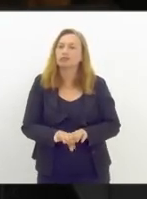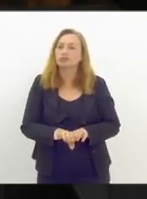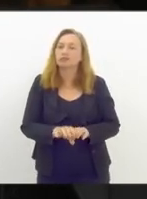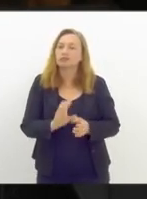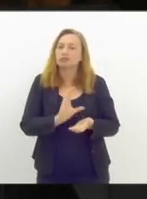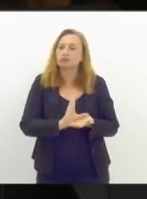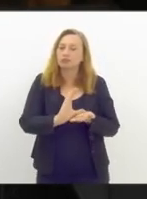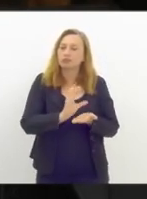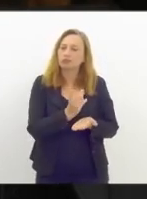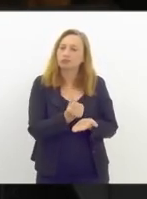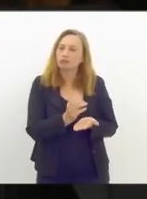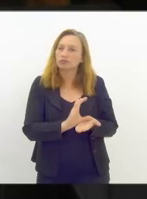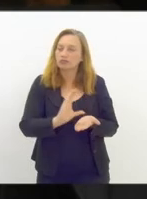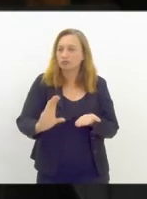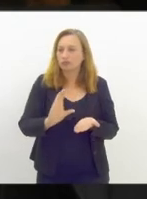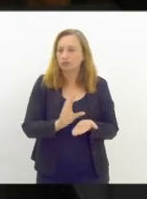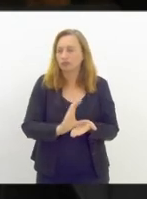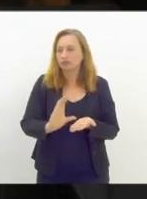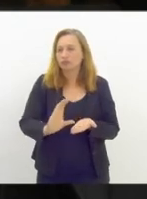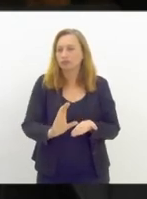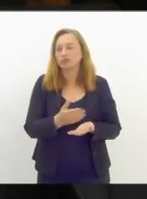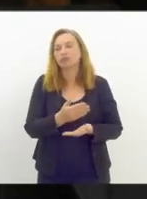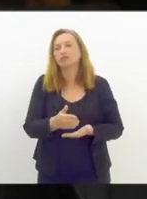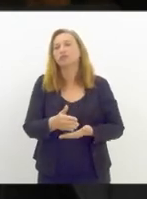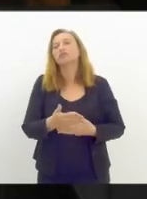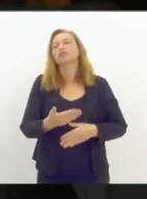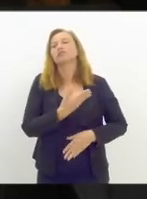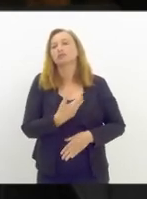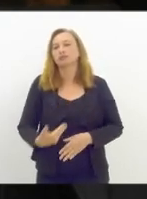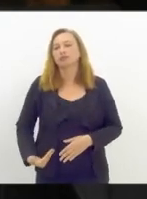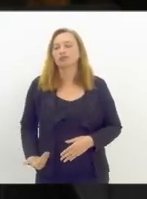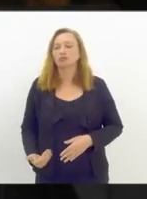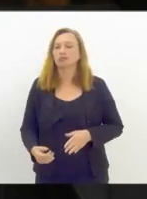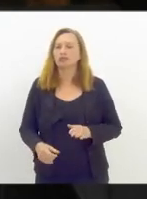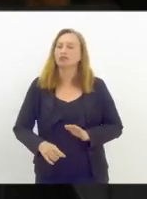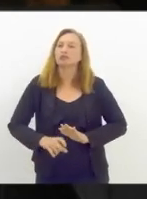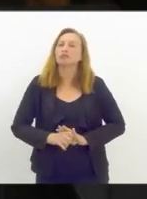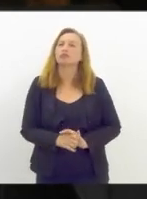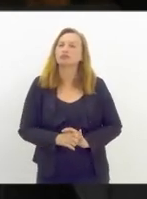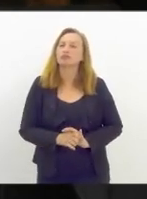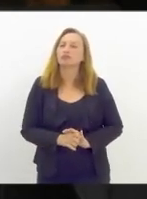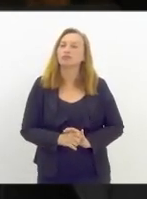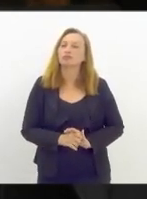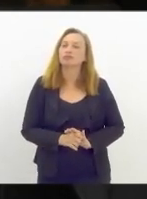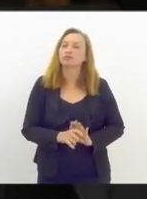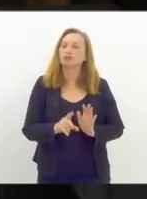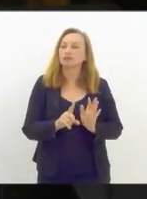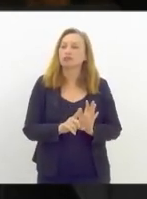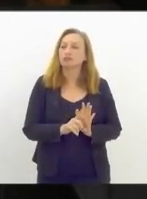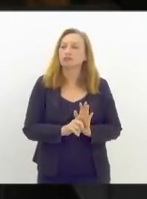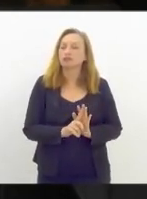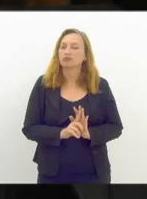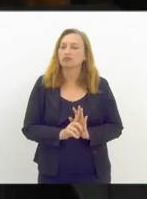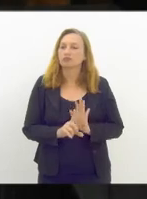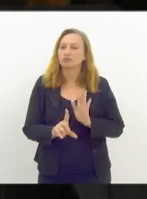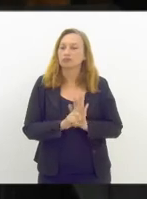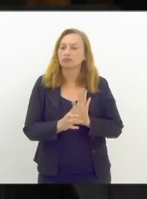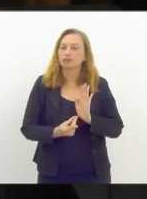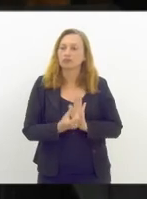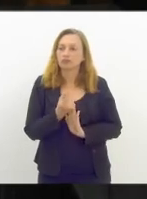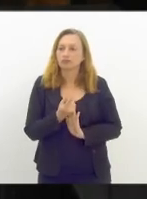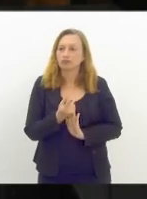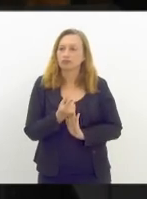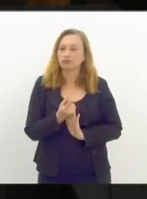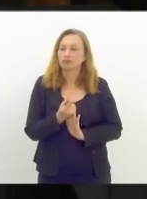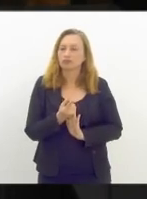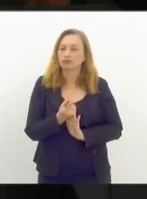públicos incluídos na lei orçamentária do Estado sejam os menos favorecidos e